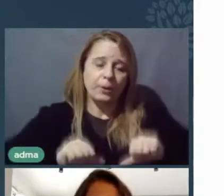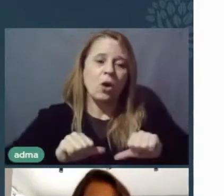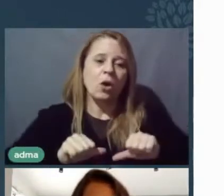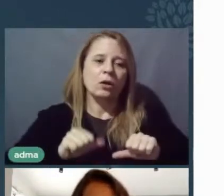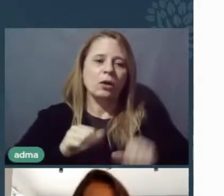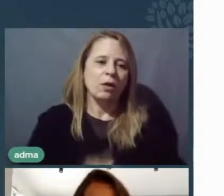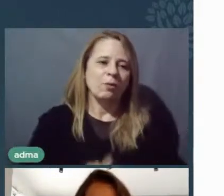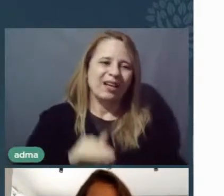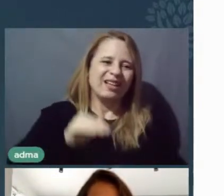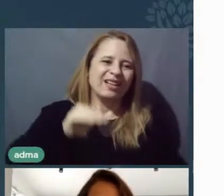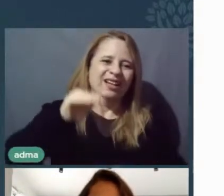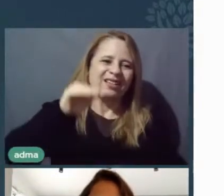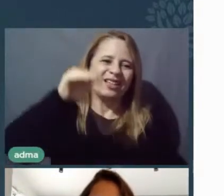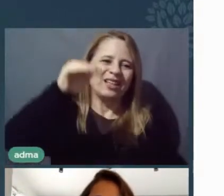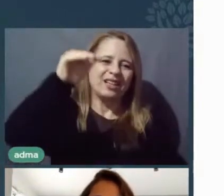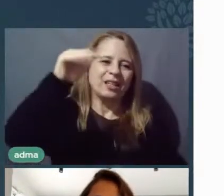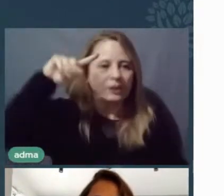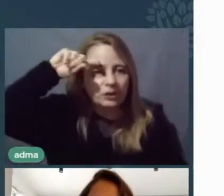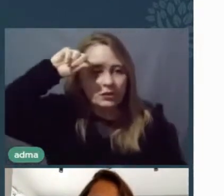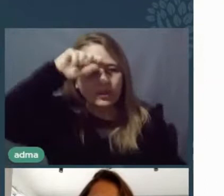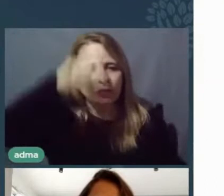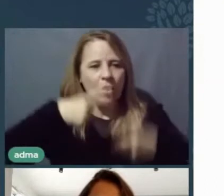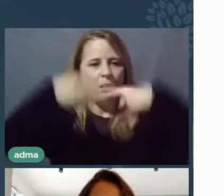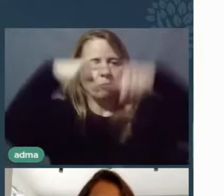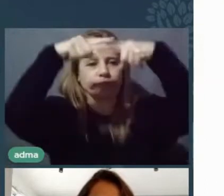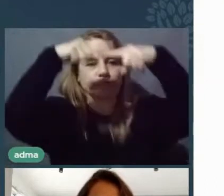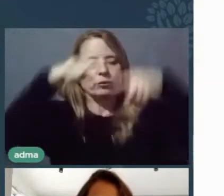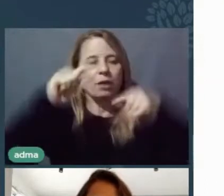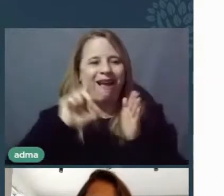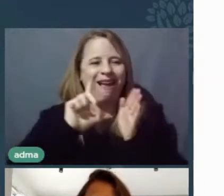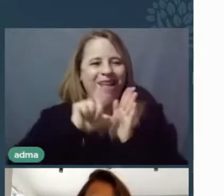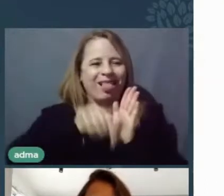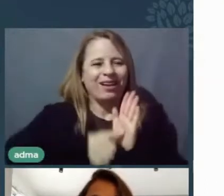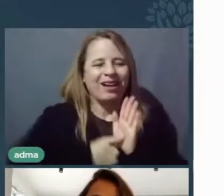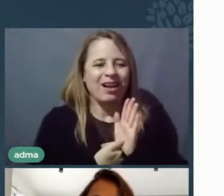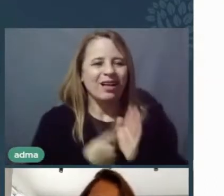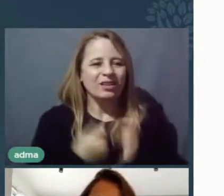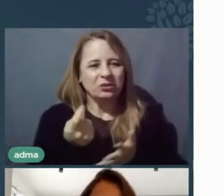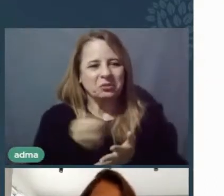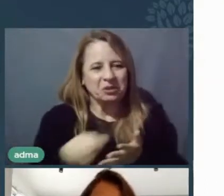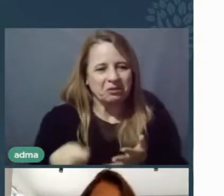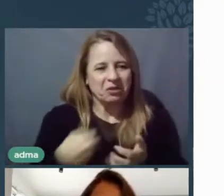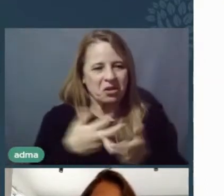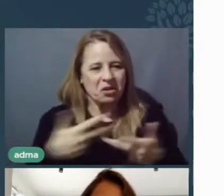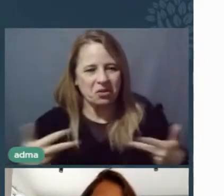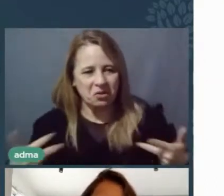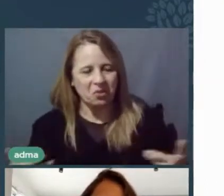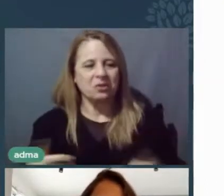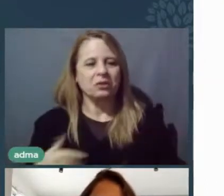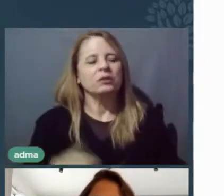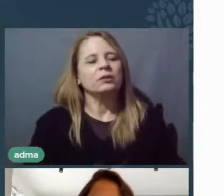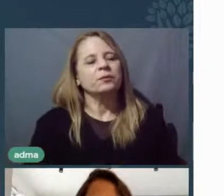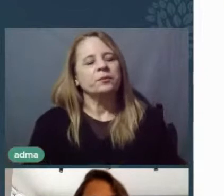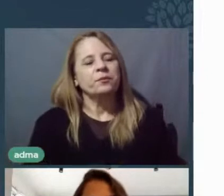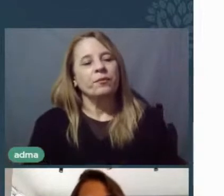isso já está claro na literatura. Eles apresentam atraso no desenvolvimento motor e atraso e dificuldade de coordenação. Eles